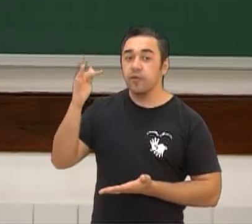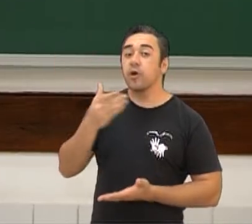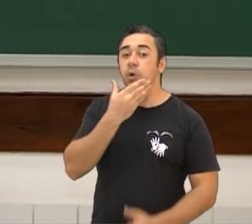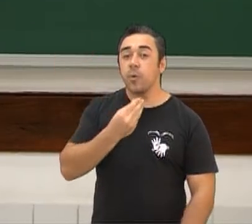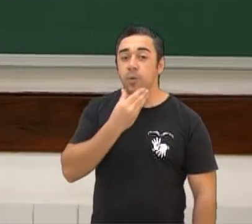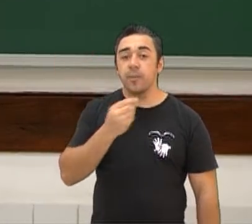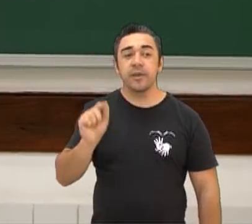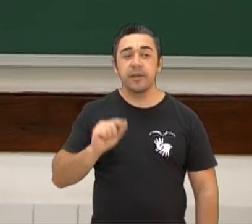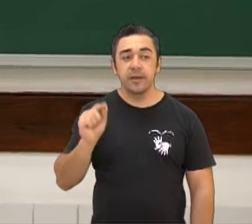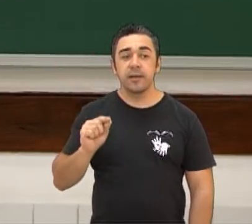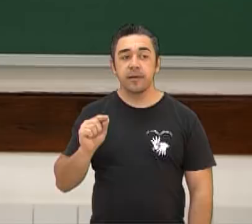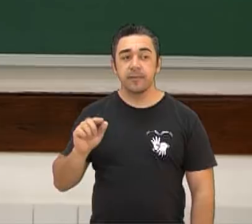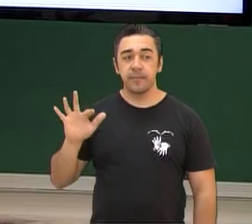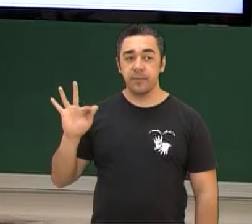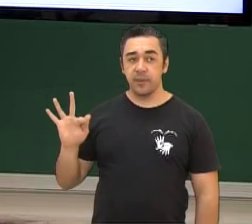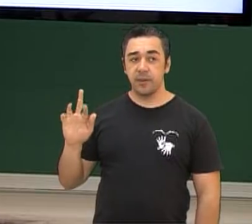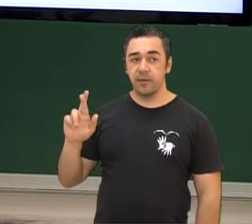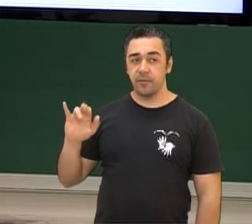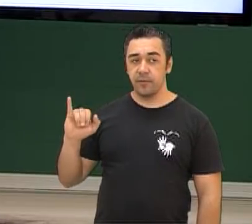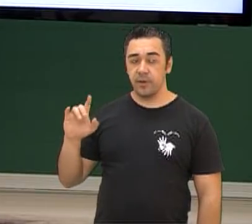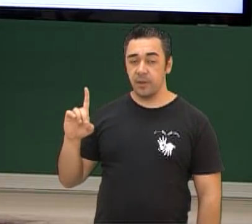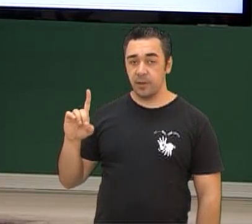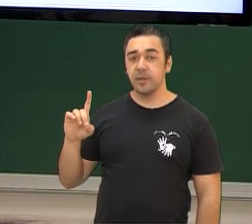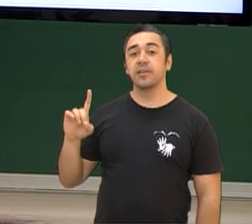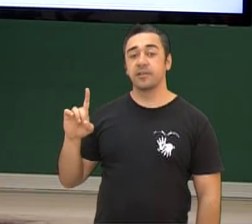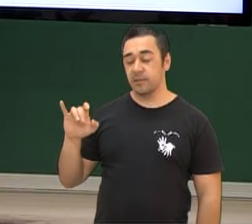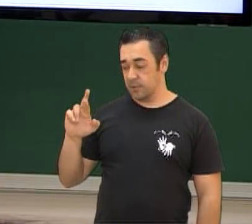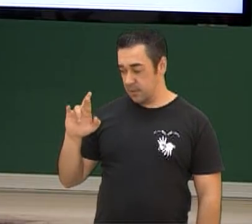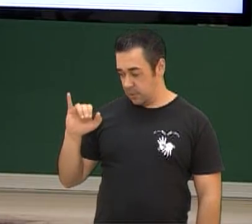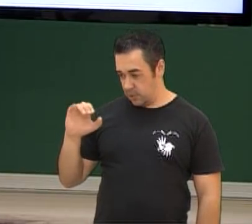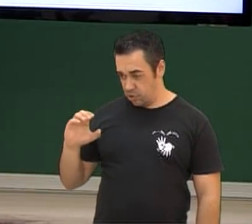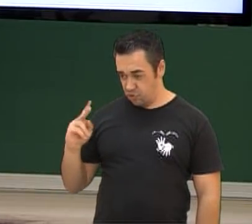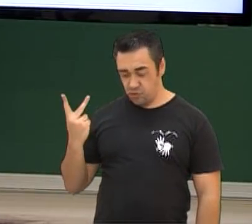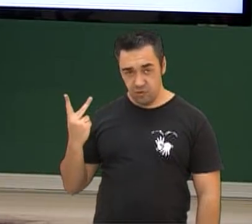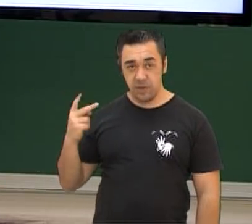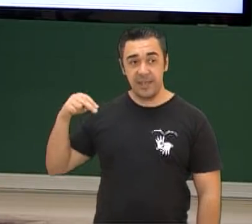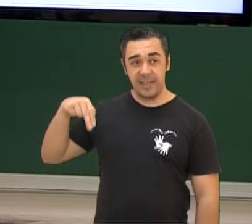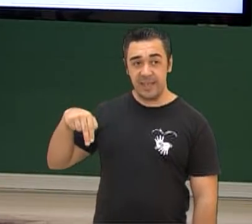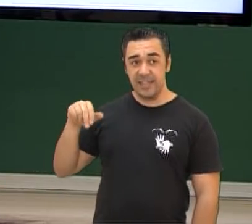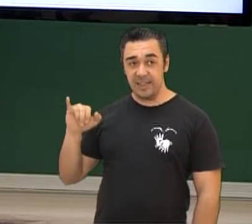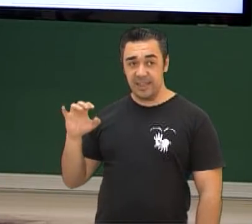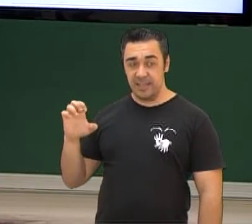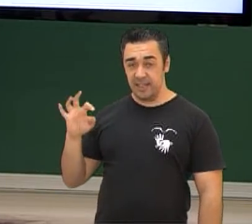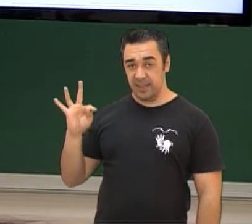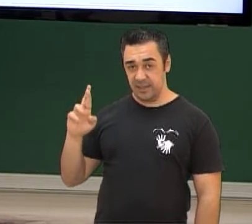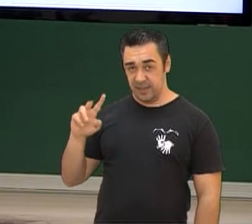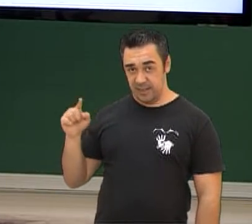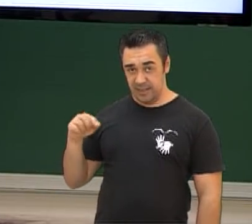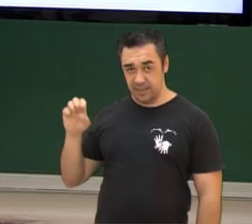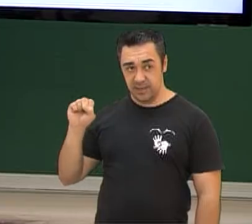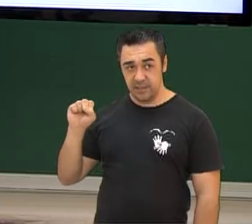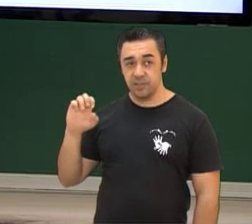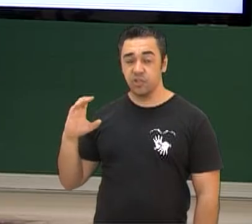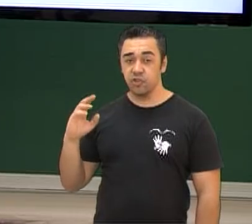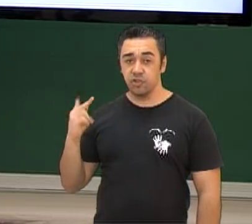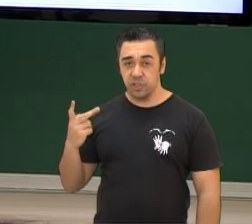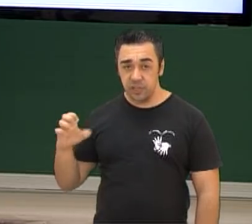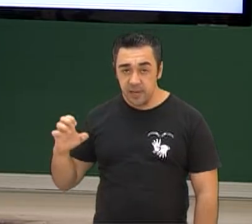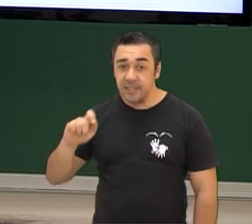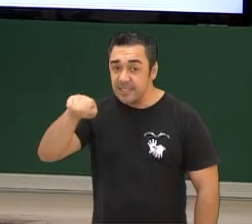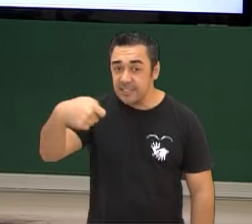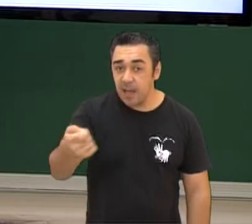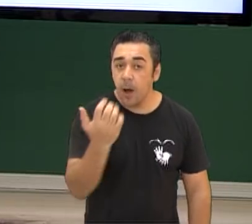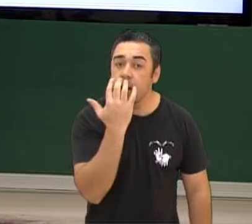filósofo Friedrich Nietzsche, né? Teremos 3 aulas para abordar a filosofia do Nietzsche, então podemos ir bem